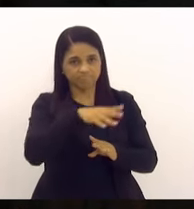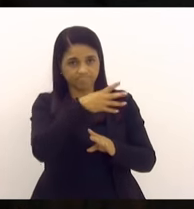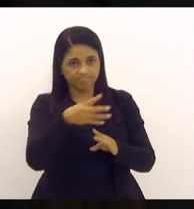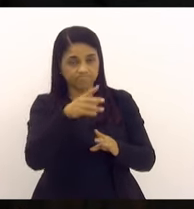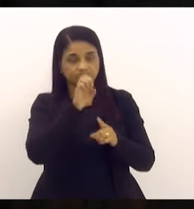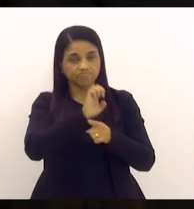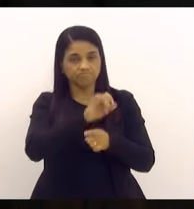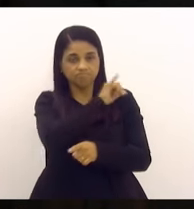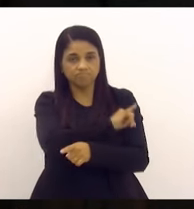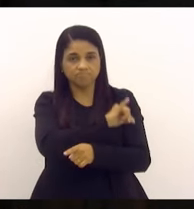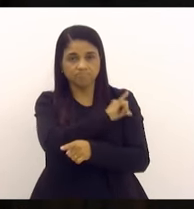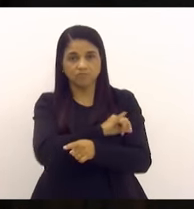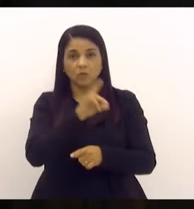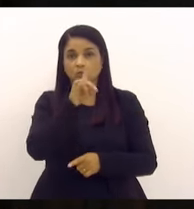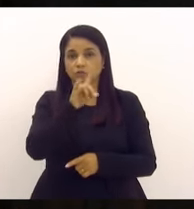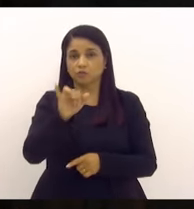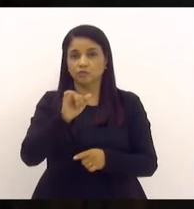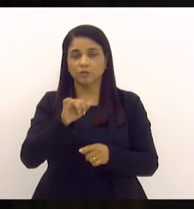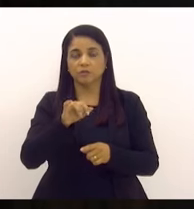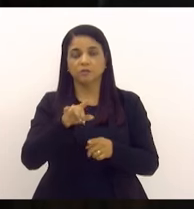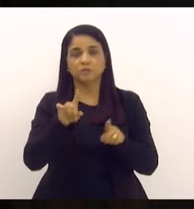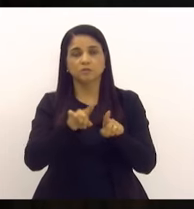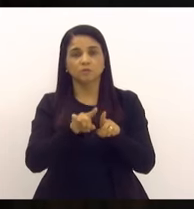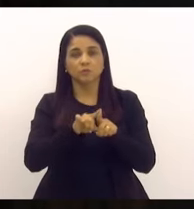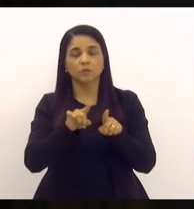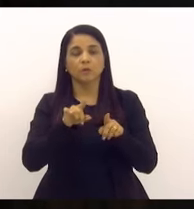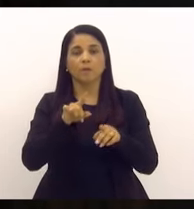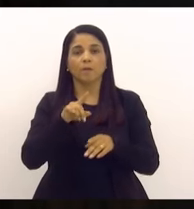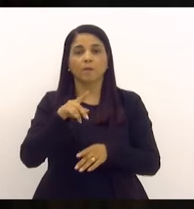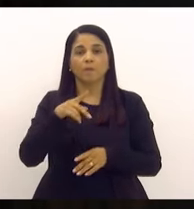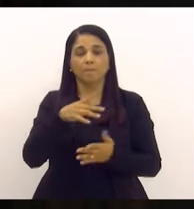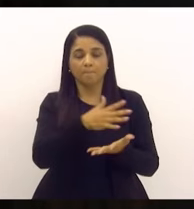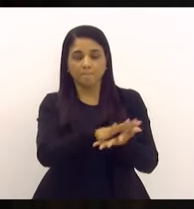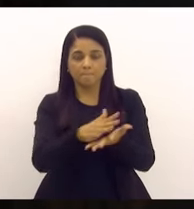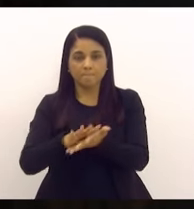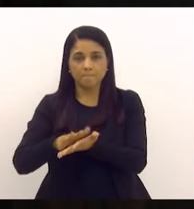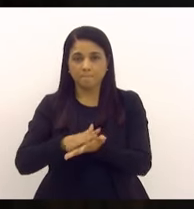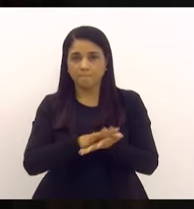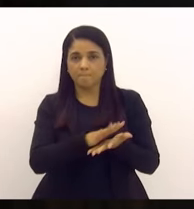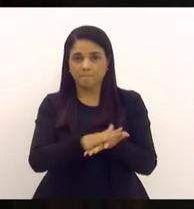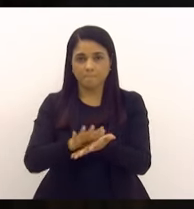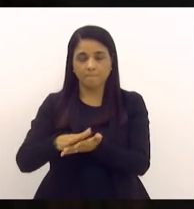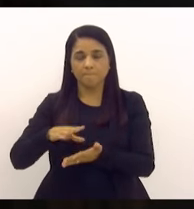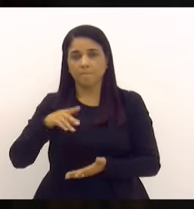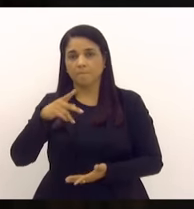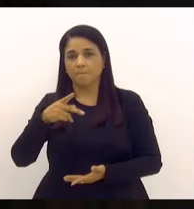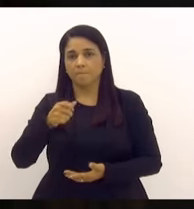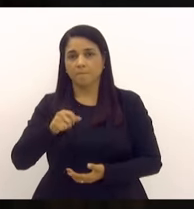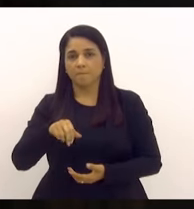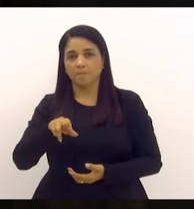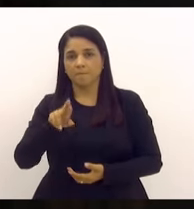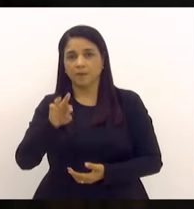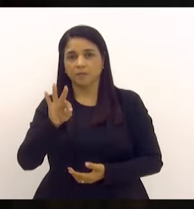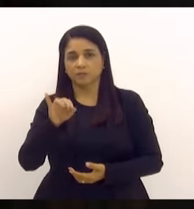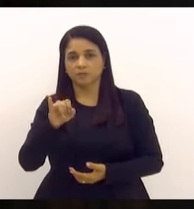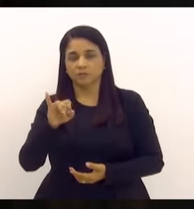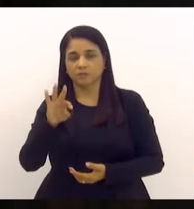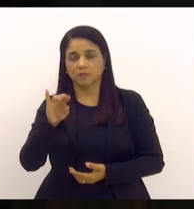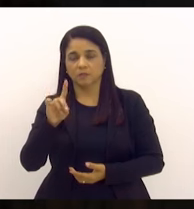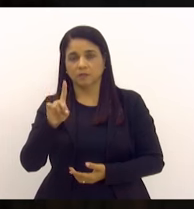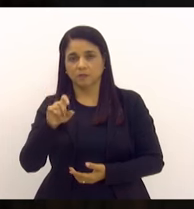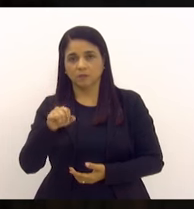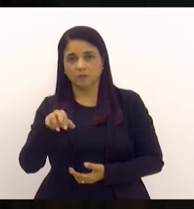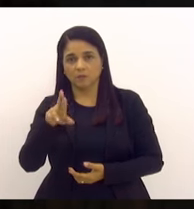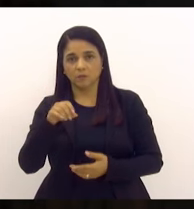Estado do Rio de Janeiro o dia do partideiro e da partideira de samba, lei Renatinho Partideiro. Pendendo